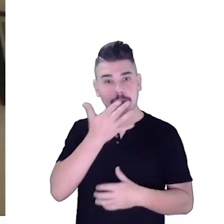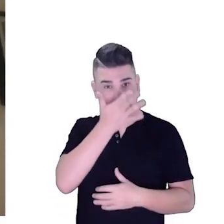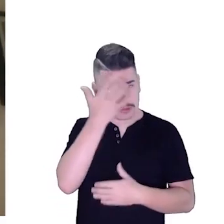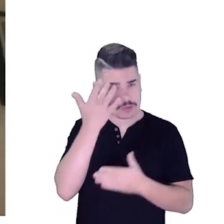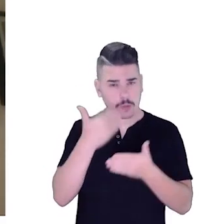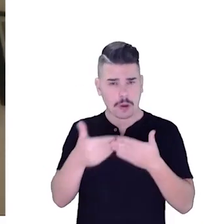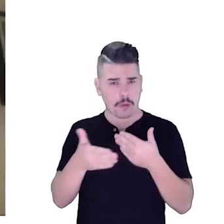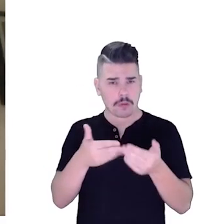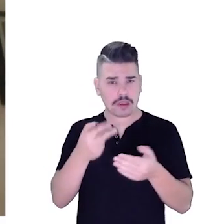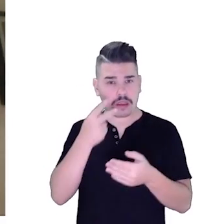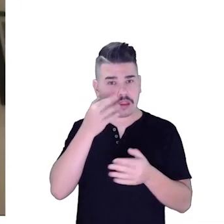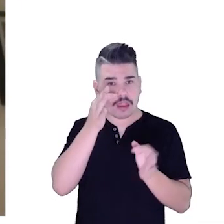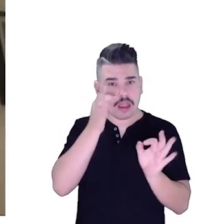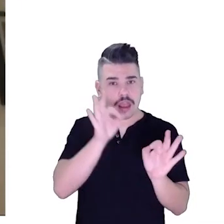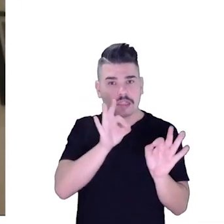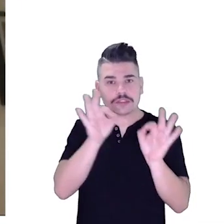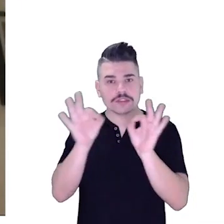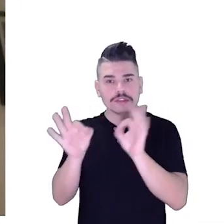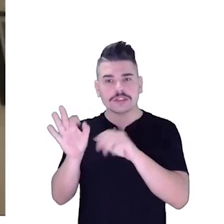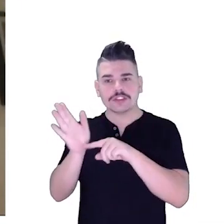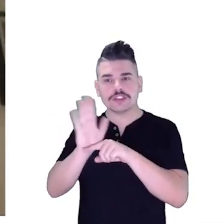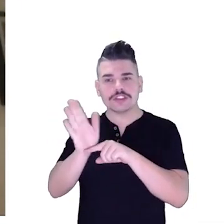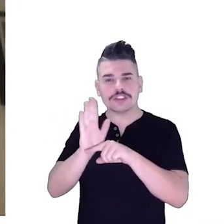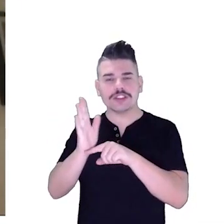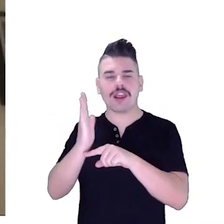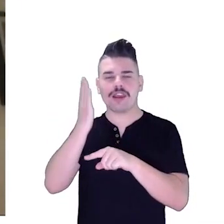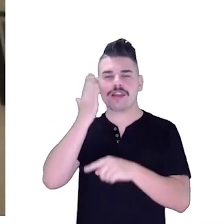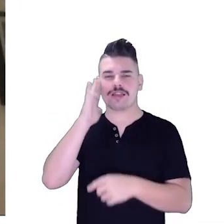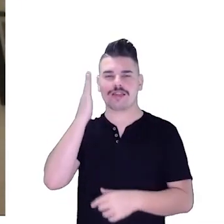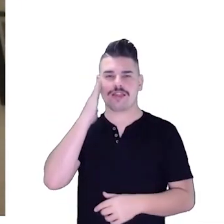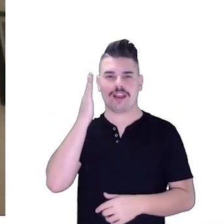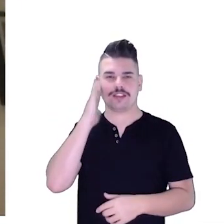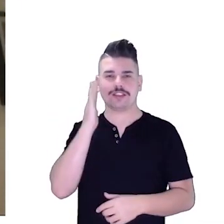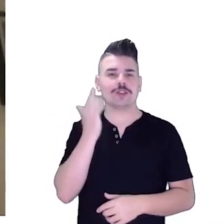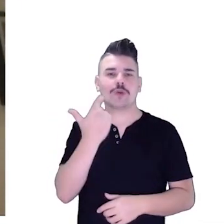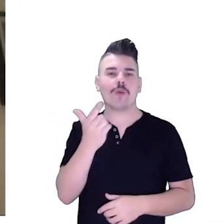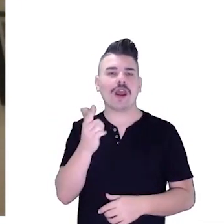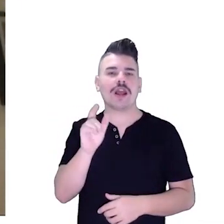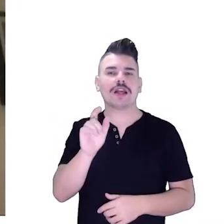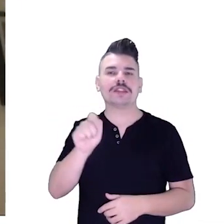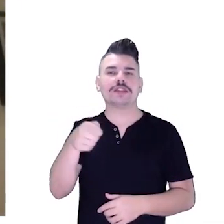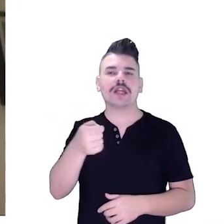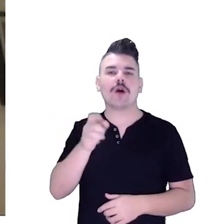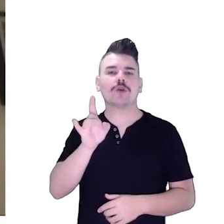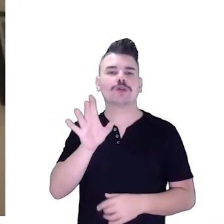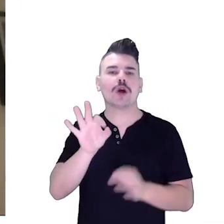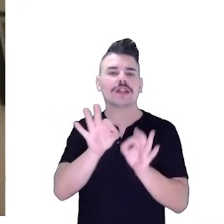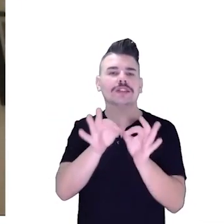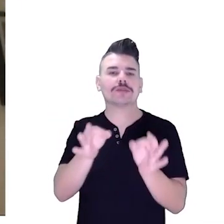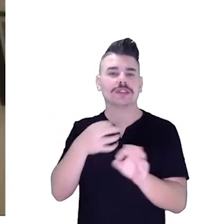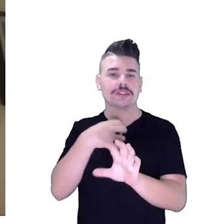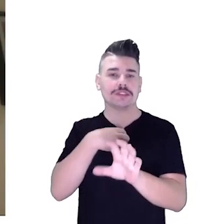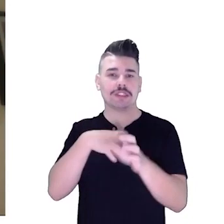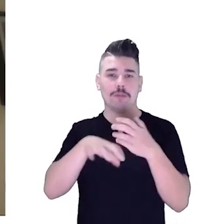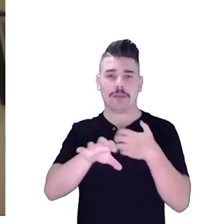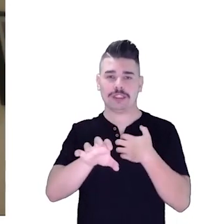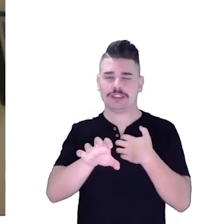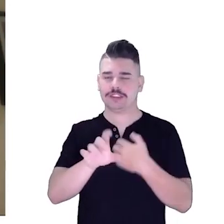o assiste consegue entender que tem ali muito mais do que pura e simplesmente